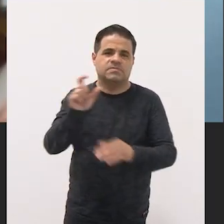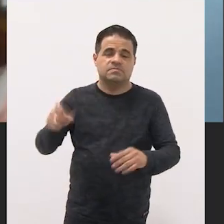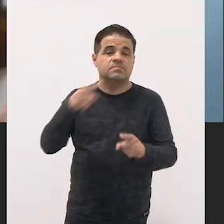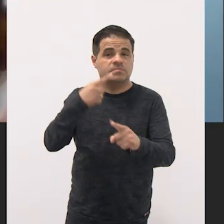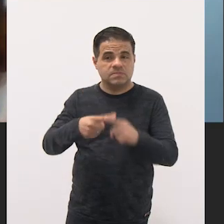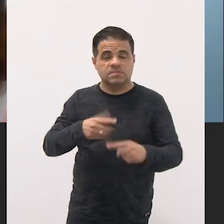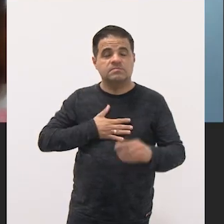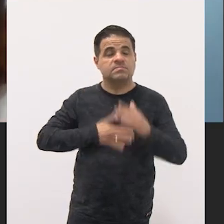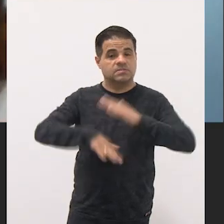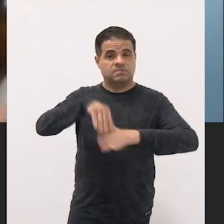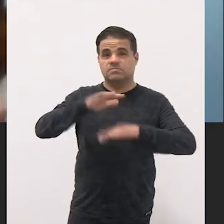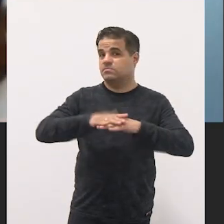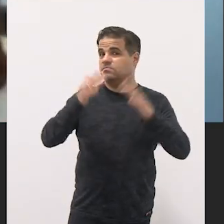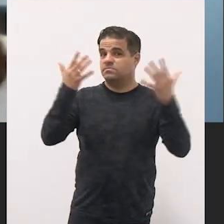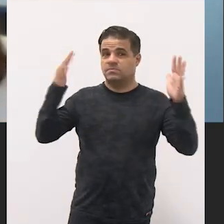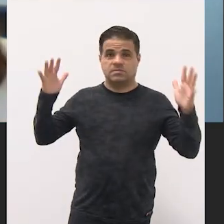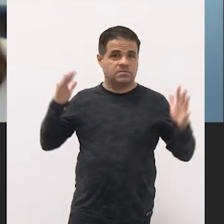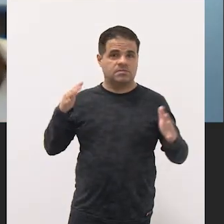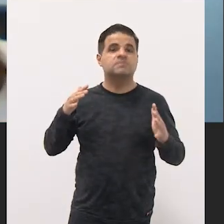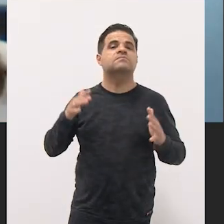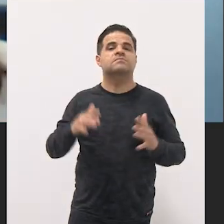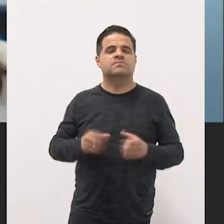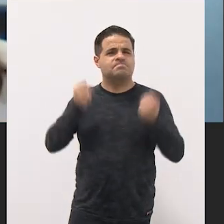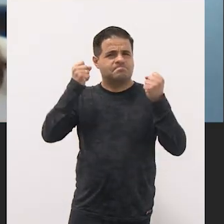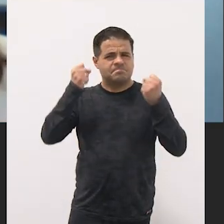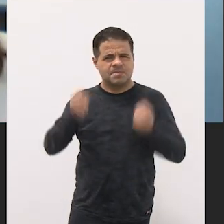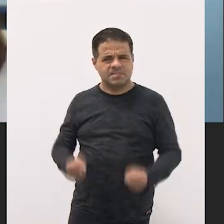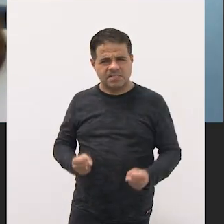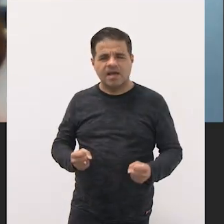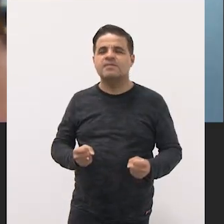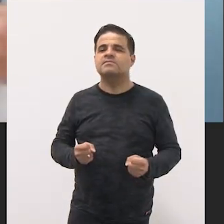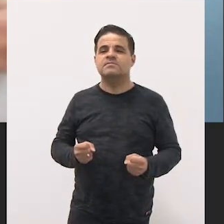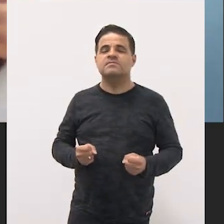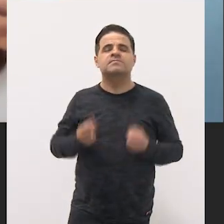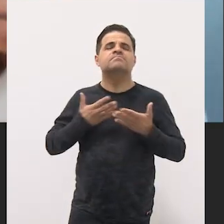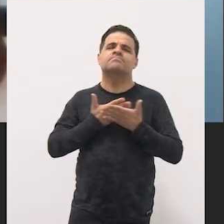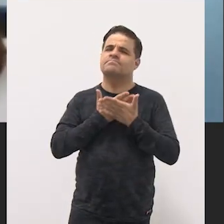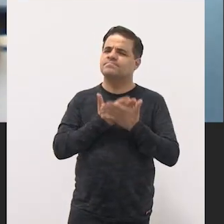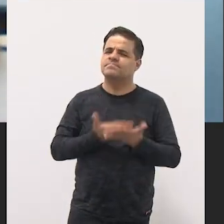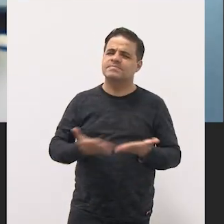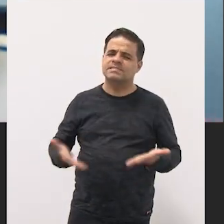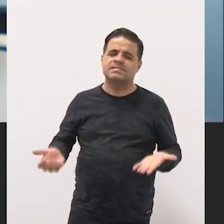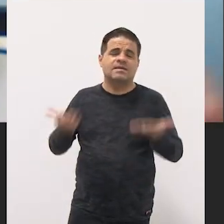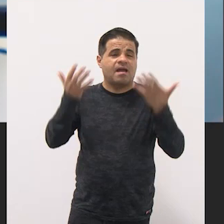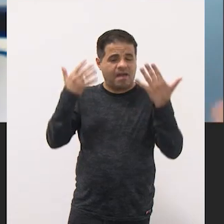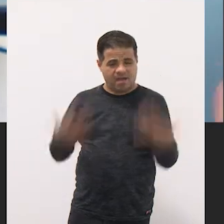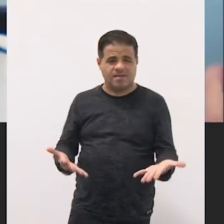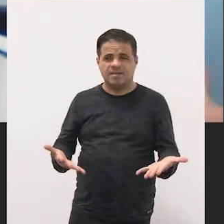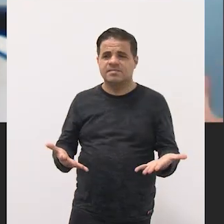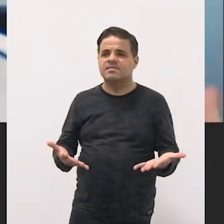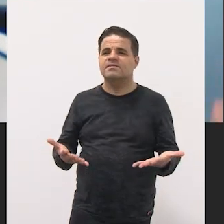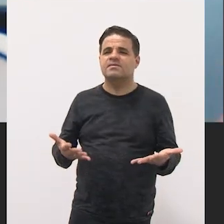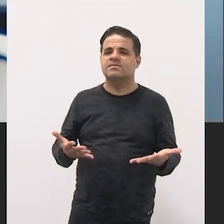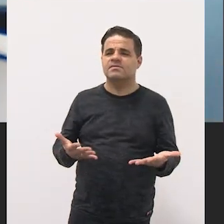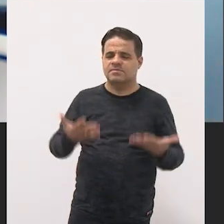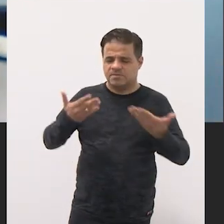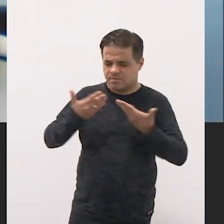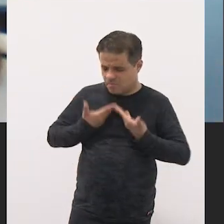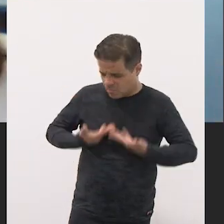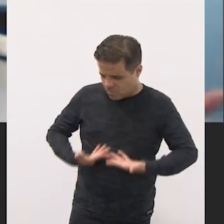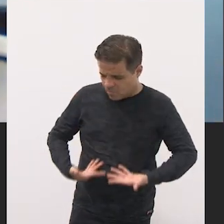as minhas mãos, como luvas pesadas, estão caídas ao lado do meu